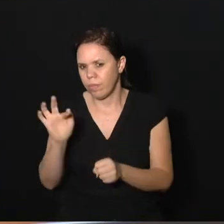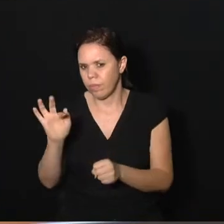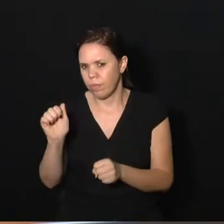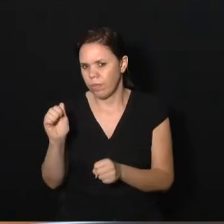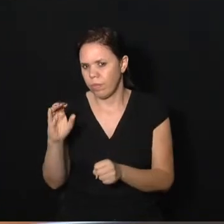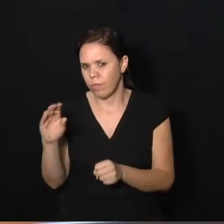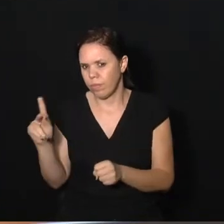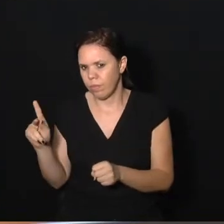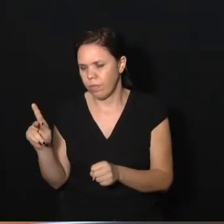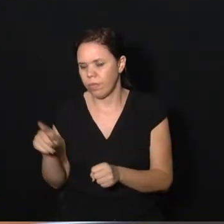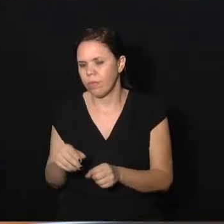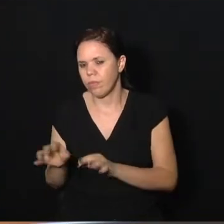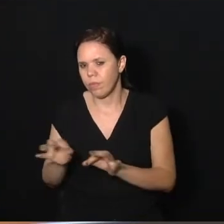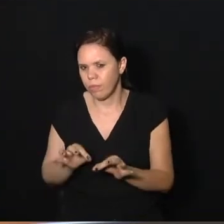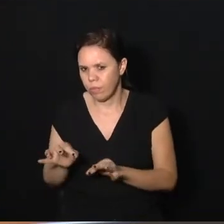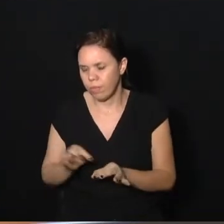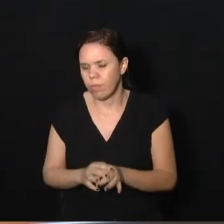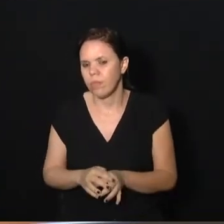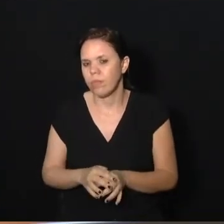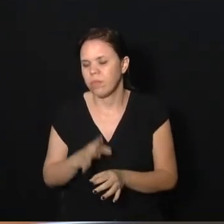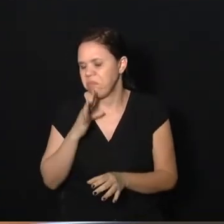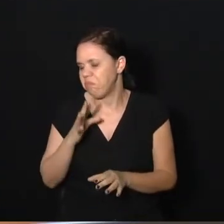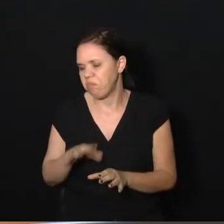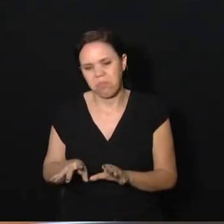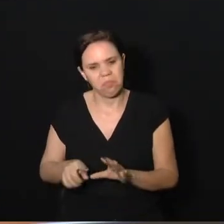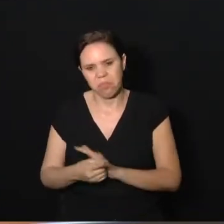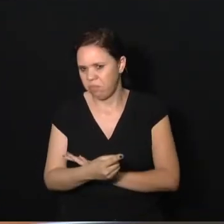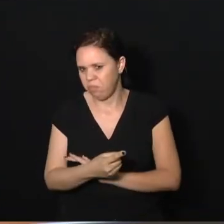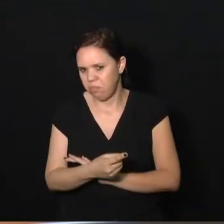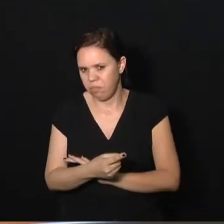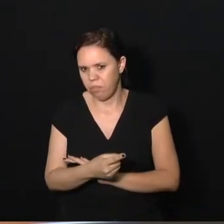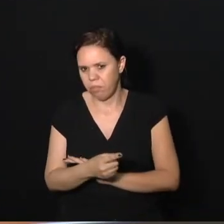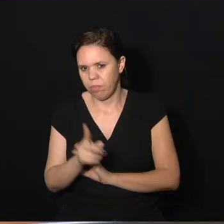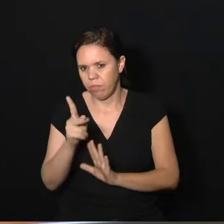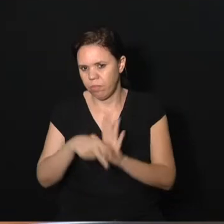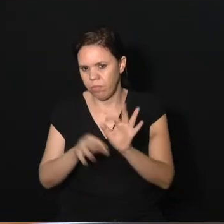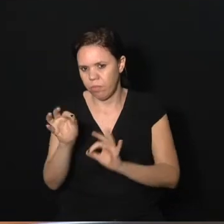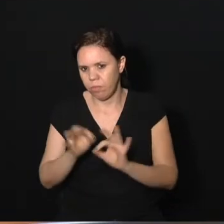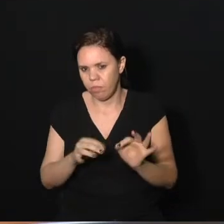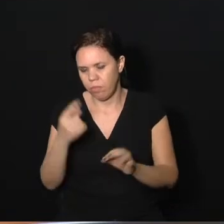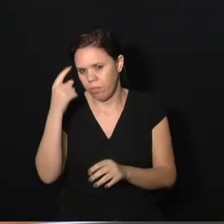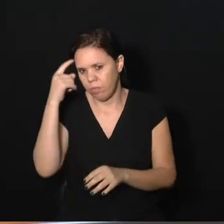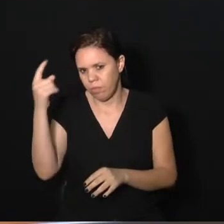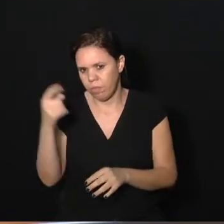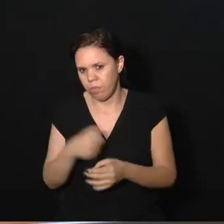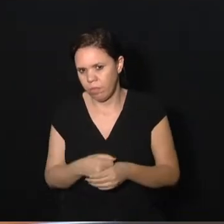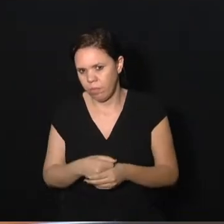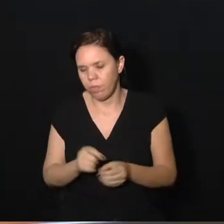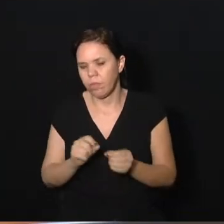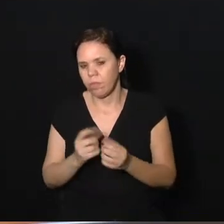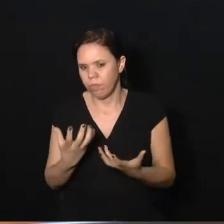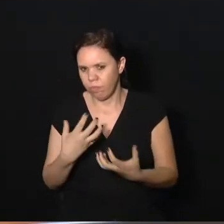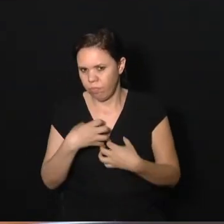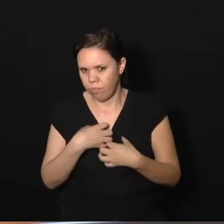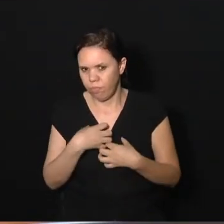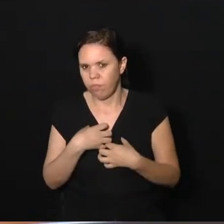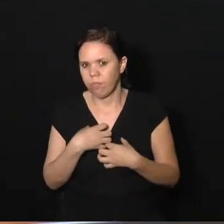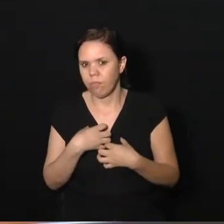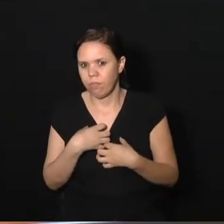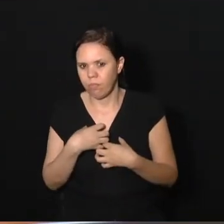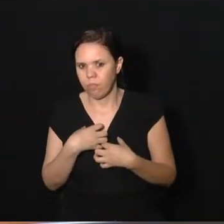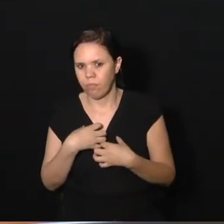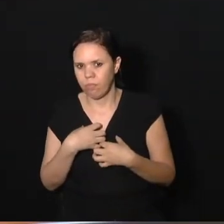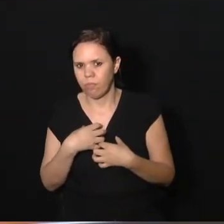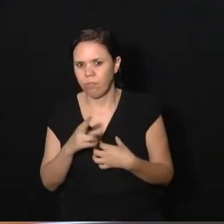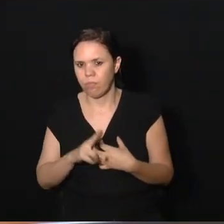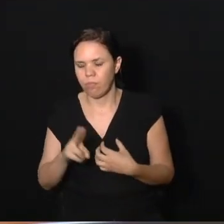super válido. Eu conheço, não conheço profundamente o projeto, mas a ideia faz todo sentido quando a gente fala de cidade inteligente,